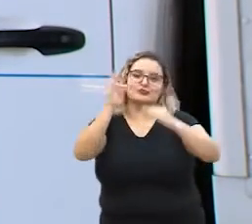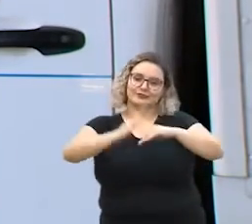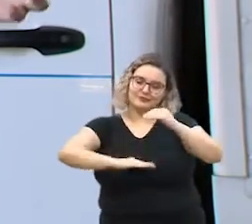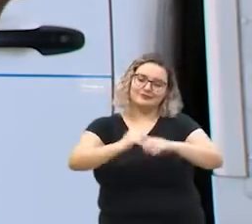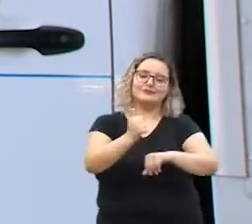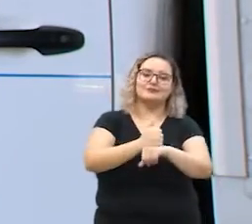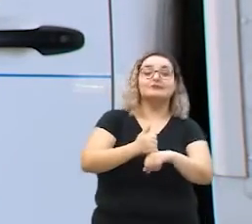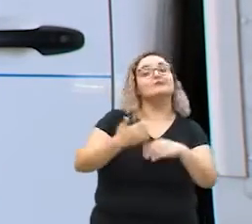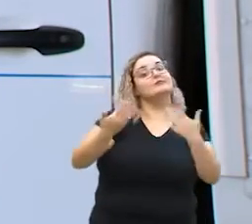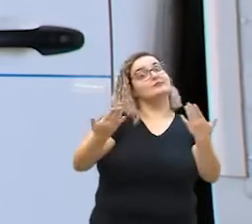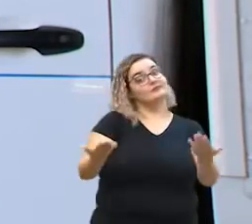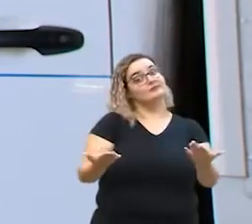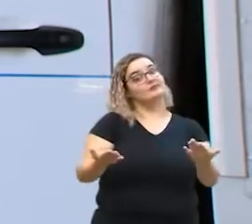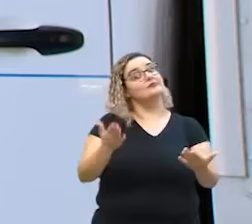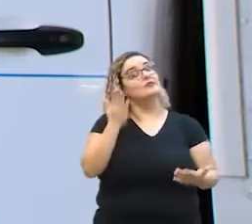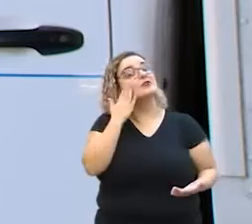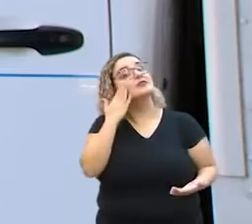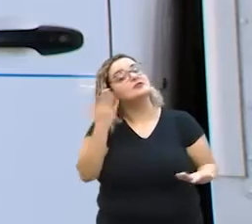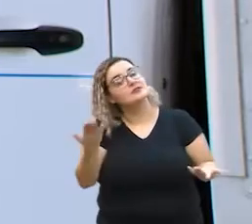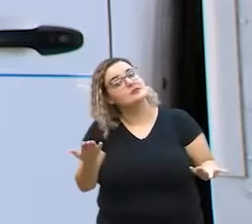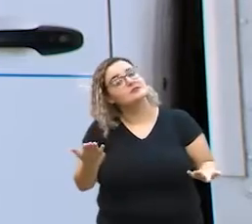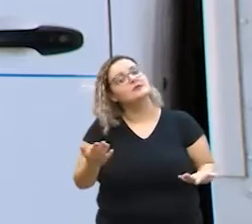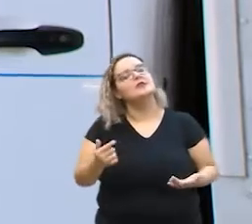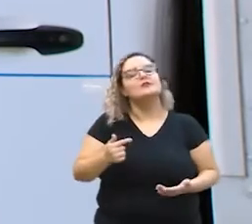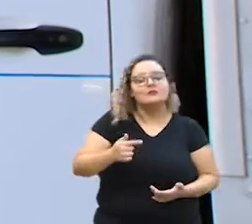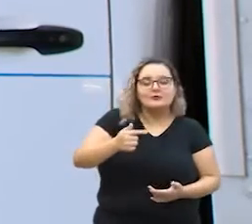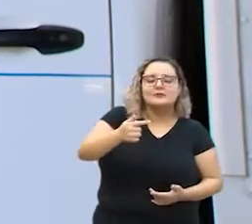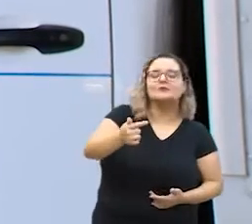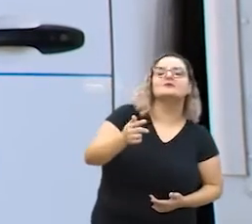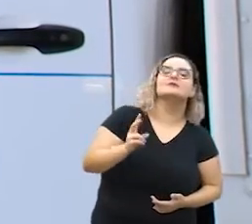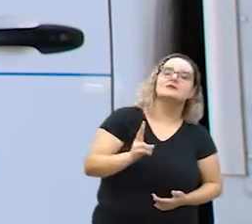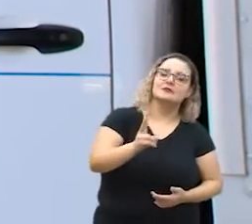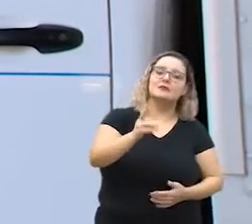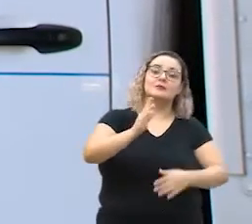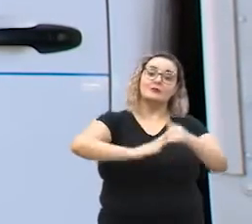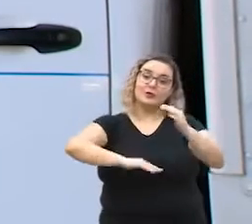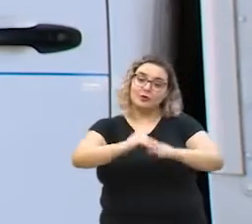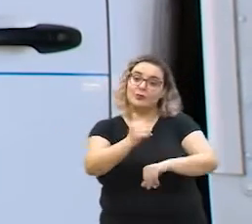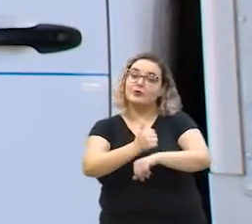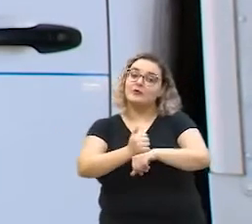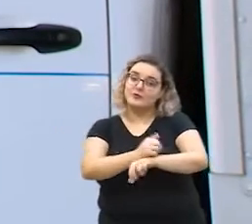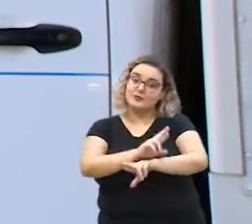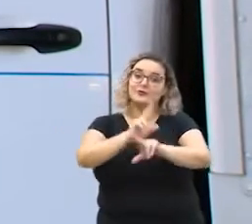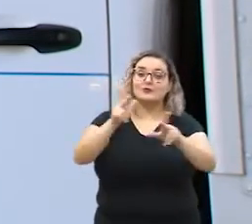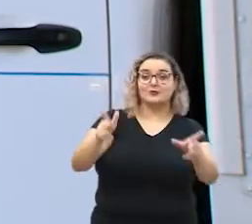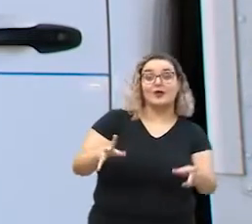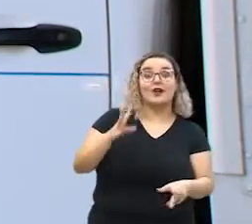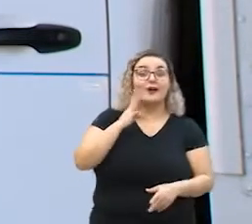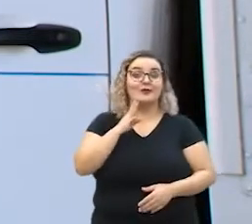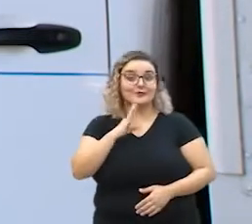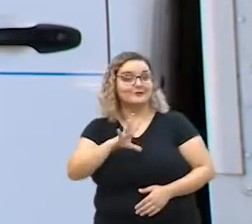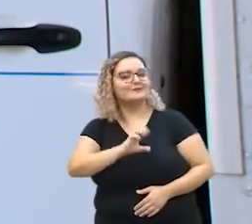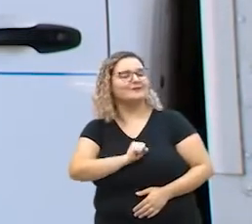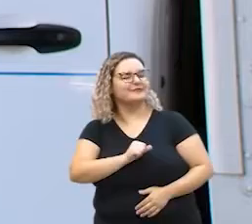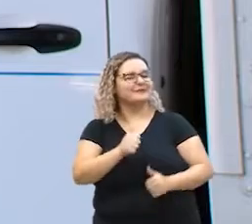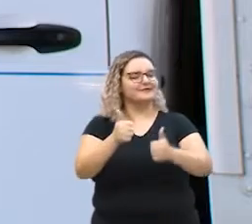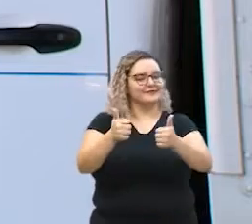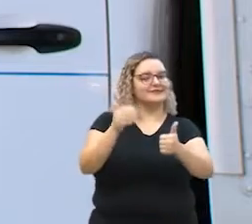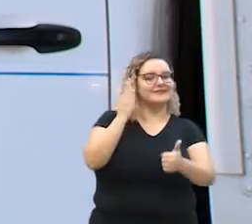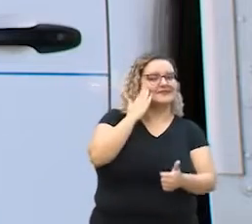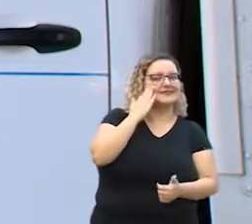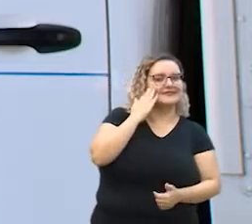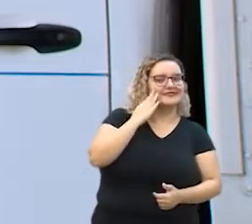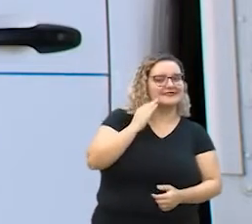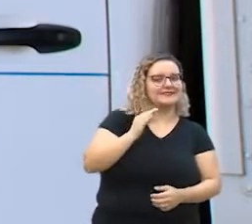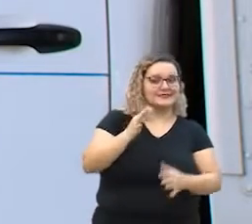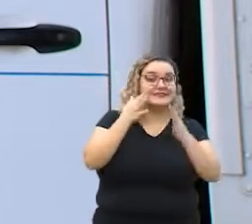pessoal? Então já sabe, né? Toda semana tem uma profissão diferente, é muito legal, eu tô gostando pra caramba, valeu? Já sabe, né?